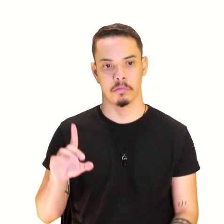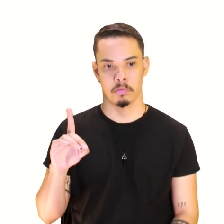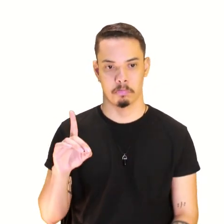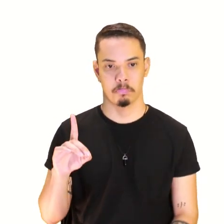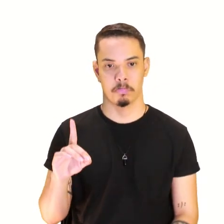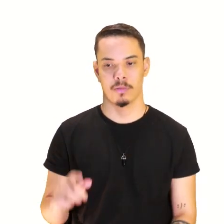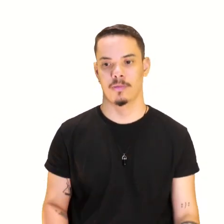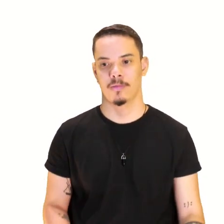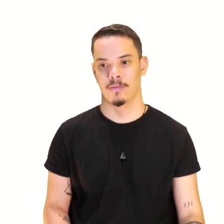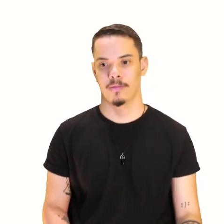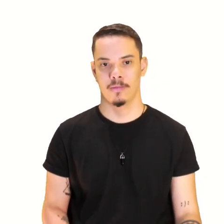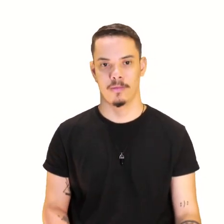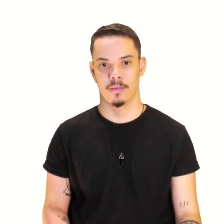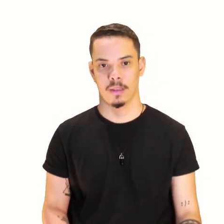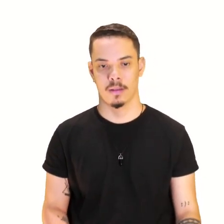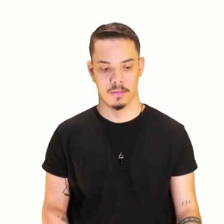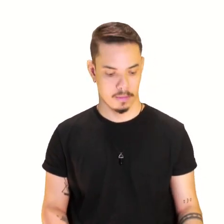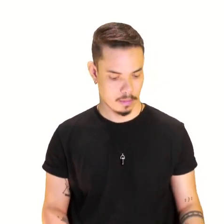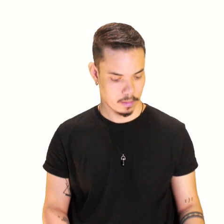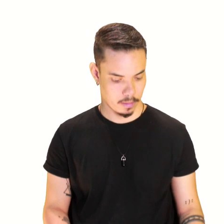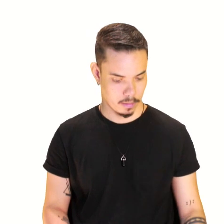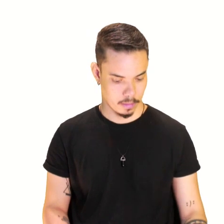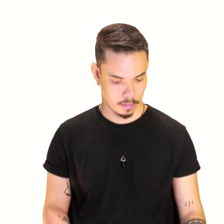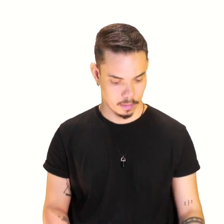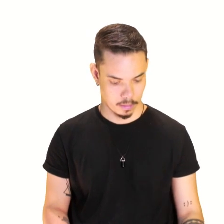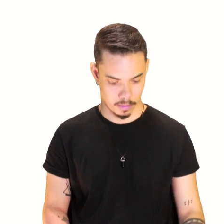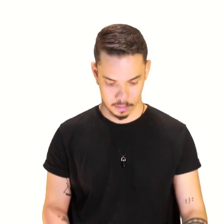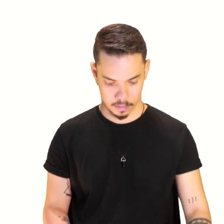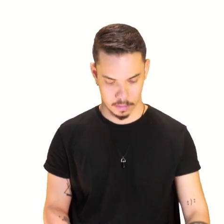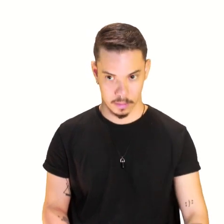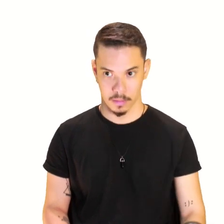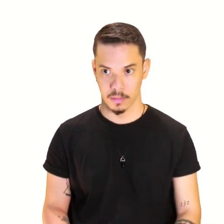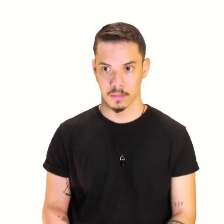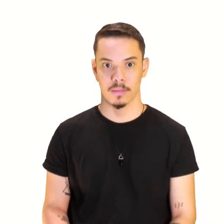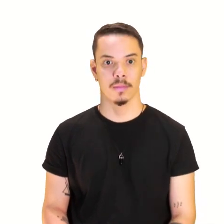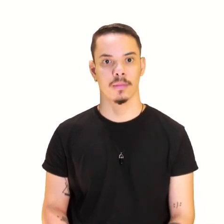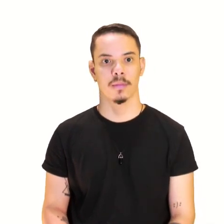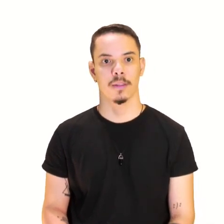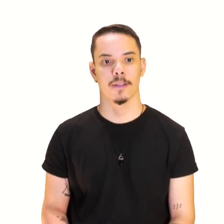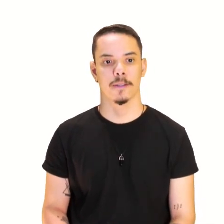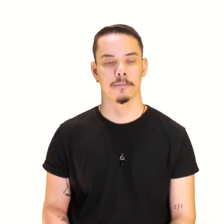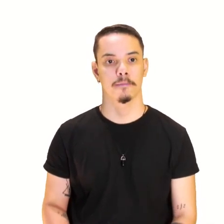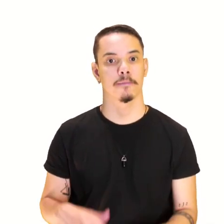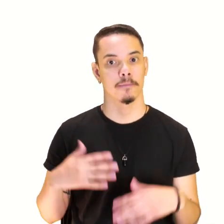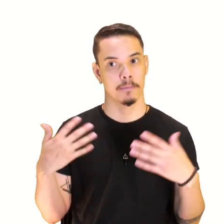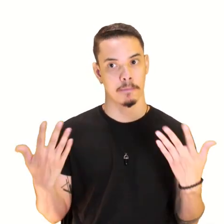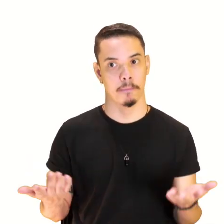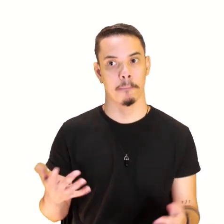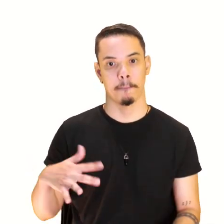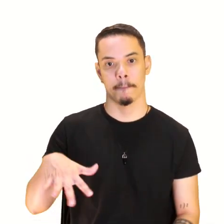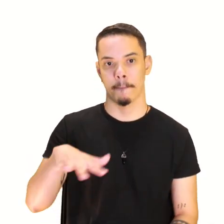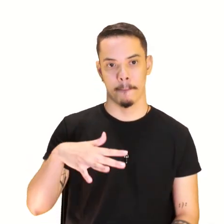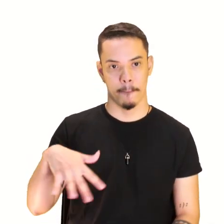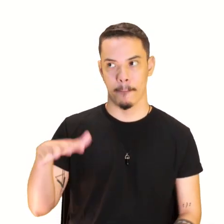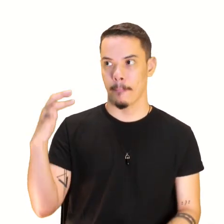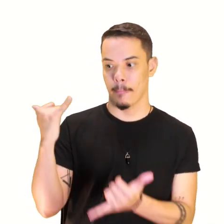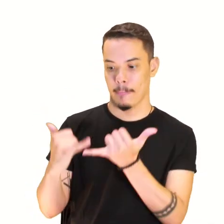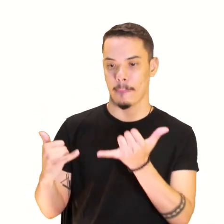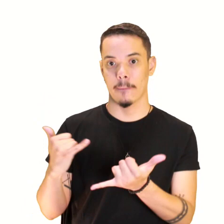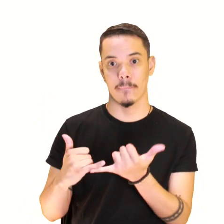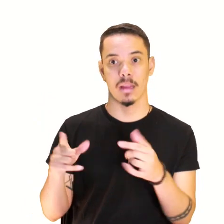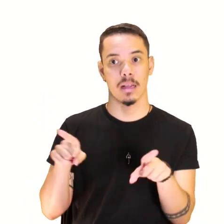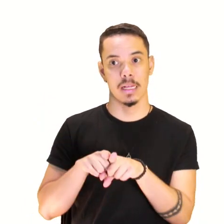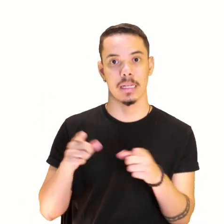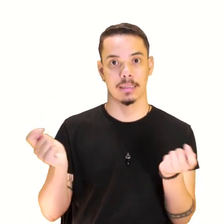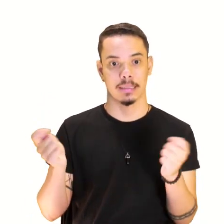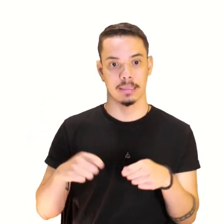alternativa D. Muito legal. Então quer dizer que essa parte de semelhanças também dá para calcular a